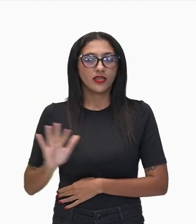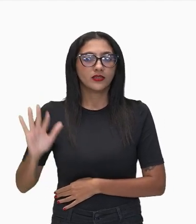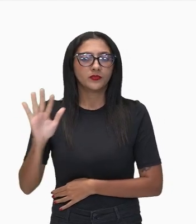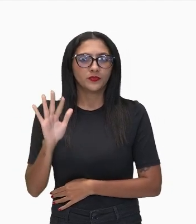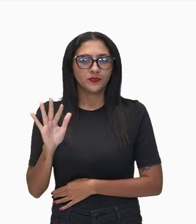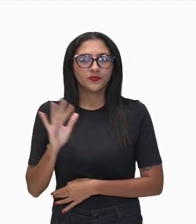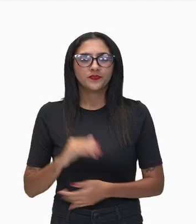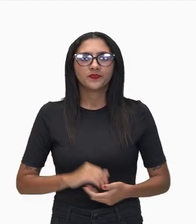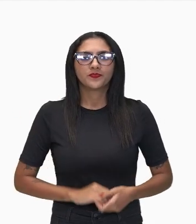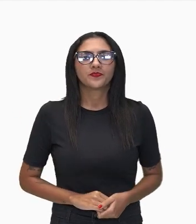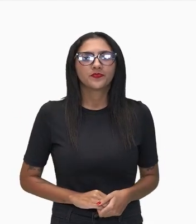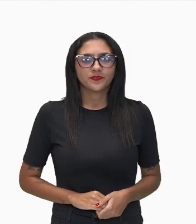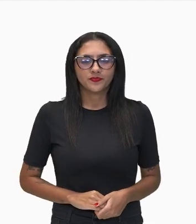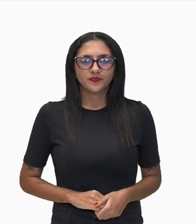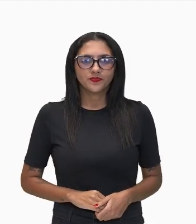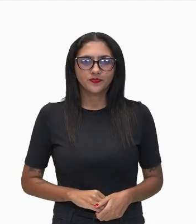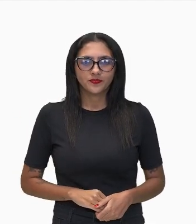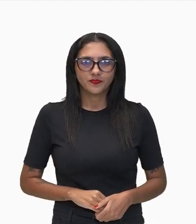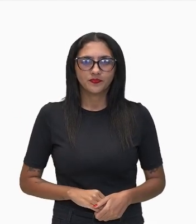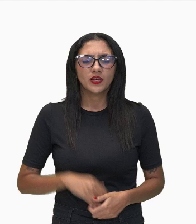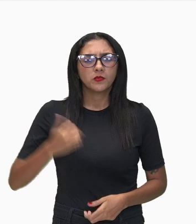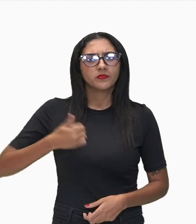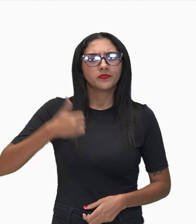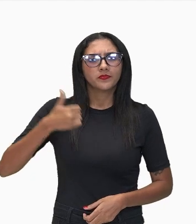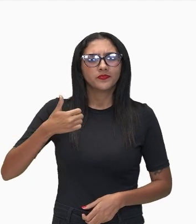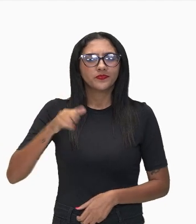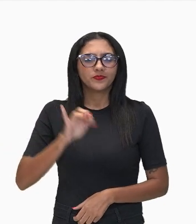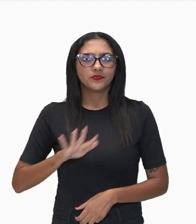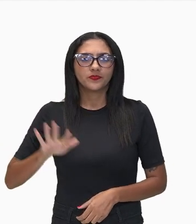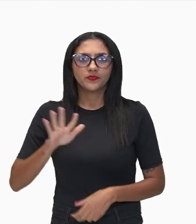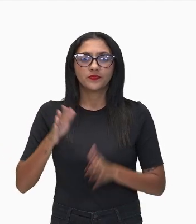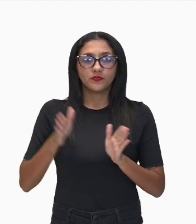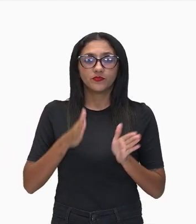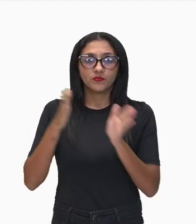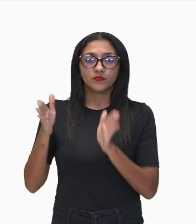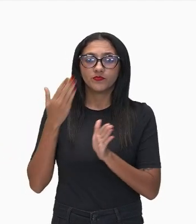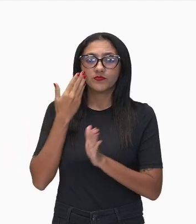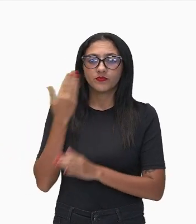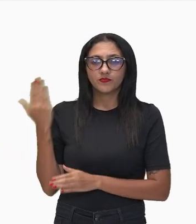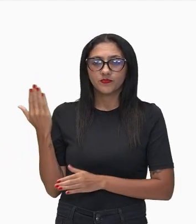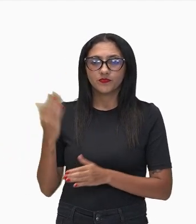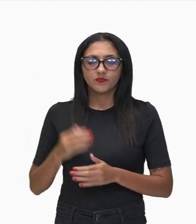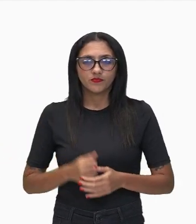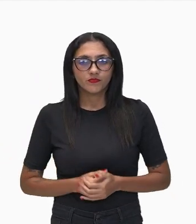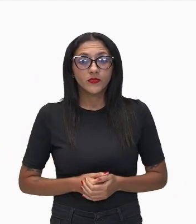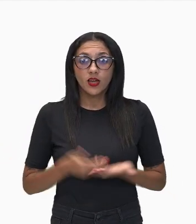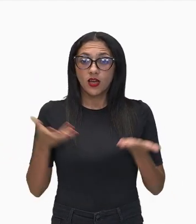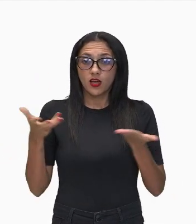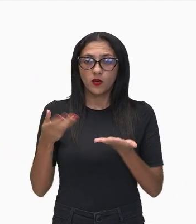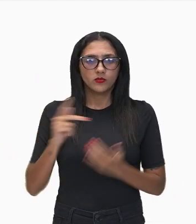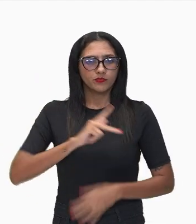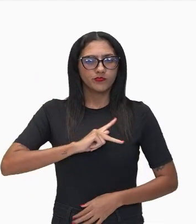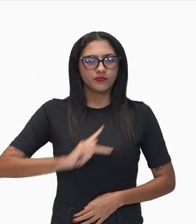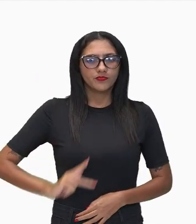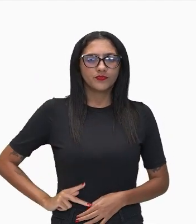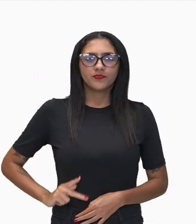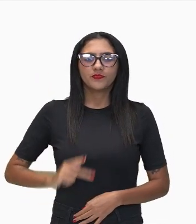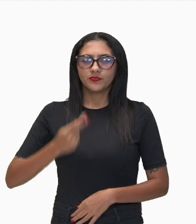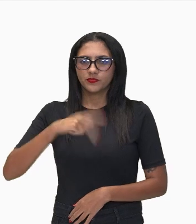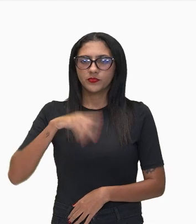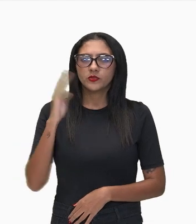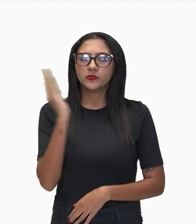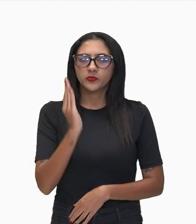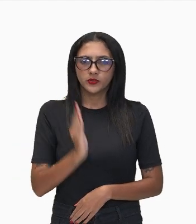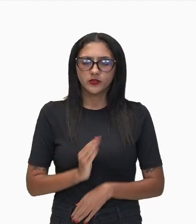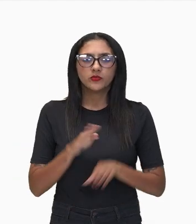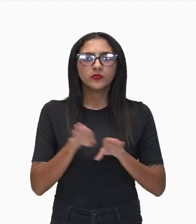partir dessas duas imagens. Na primeira imagem, nós temos o atual presidente do Brasil e seus ministros